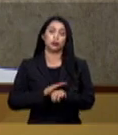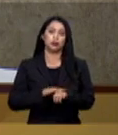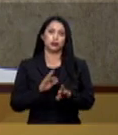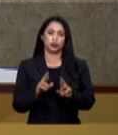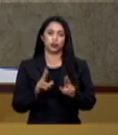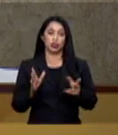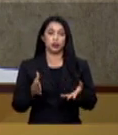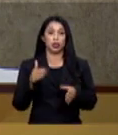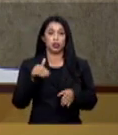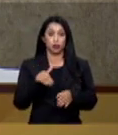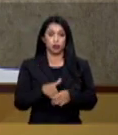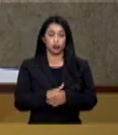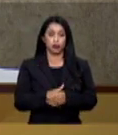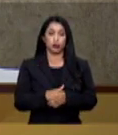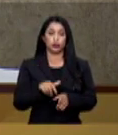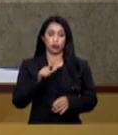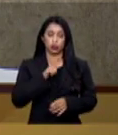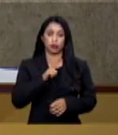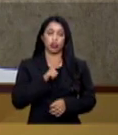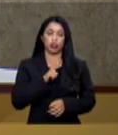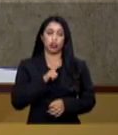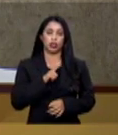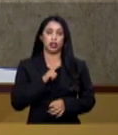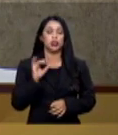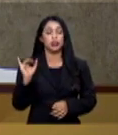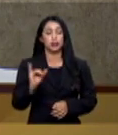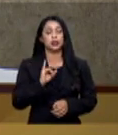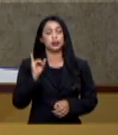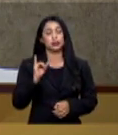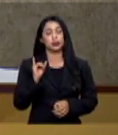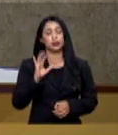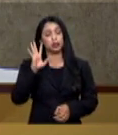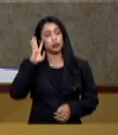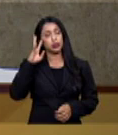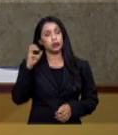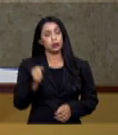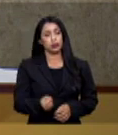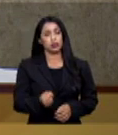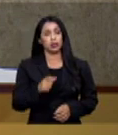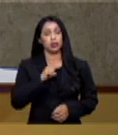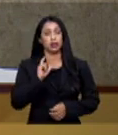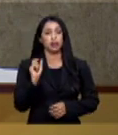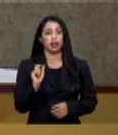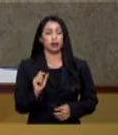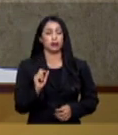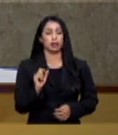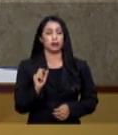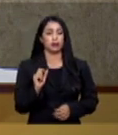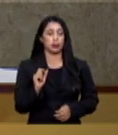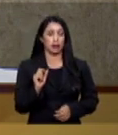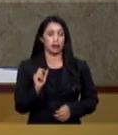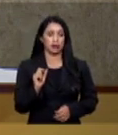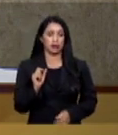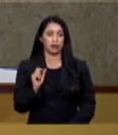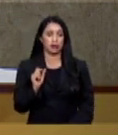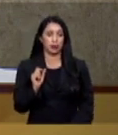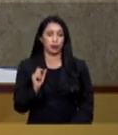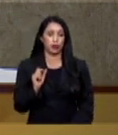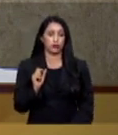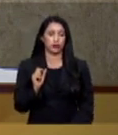mas como o voto, Vossa Excelência, tinha uma substância importante para a solução desse caso, foi citado a de exemplo, não